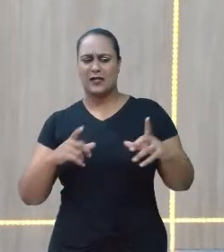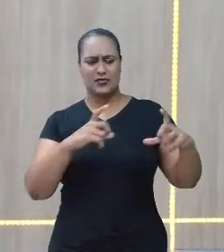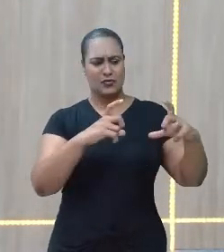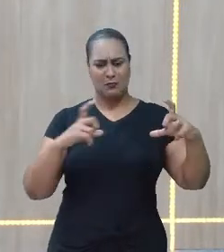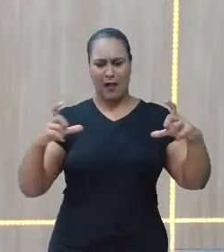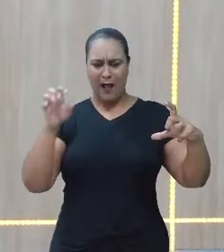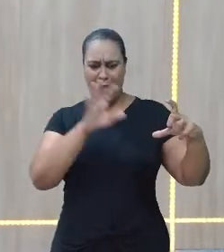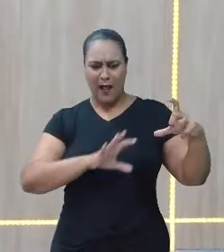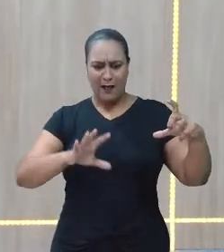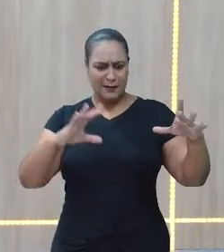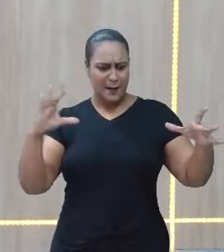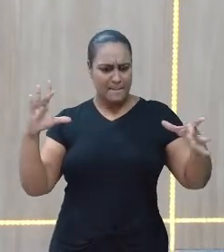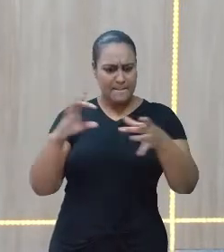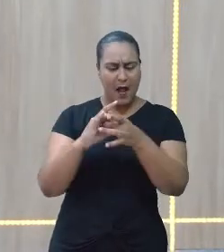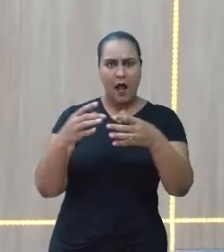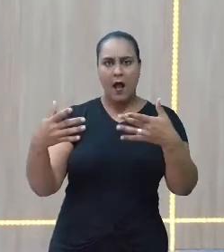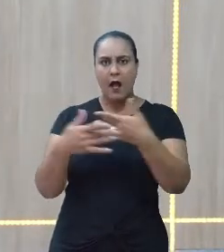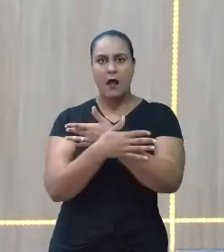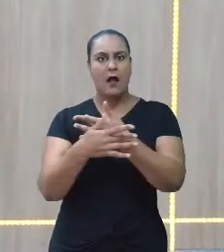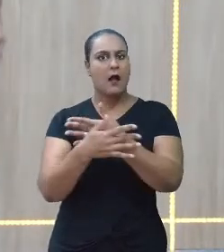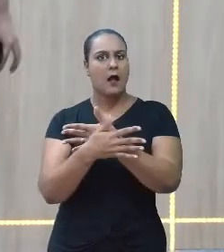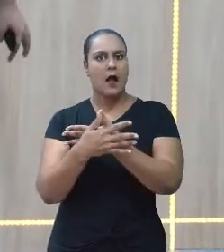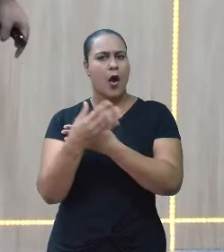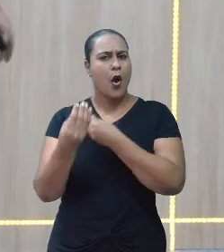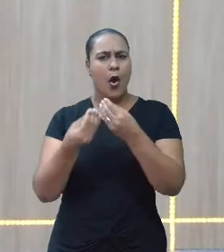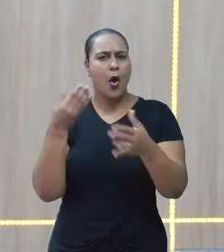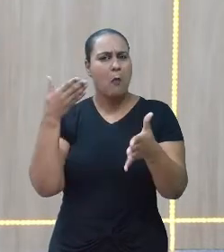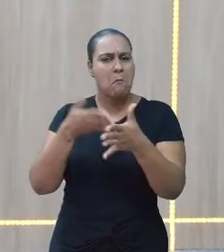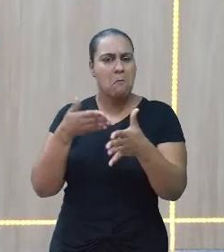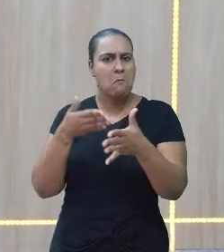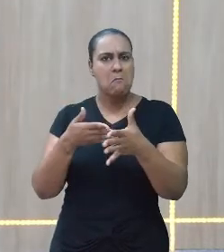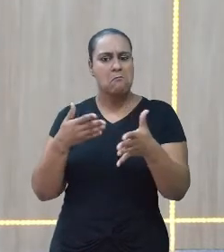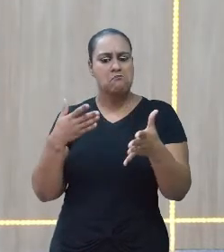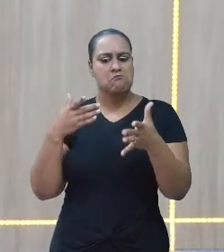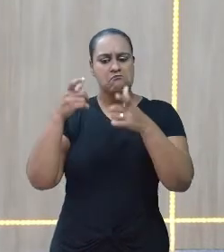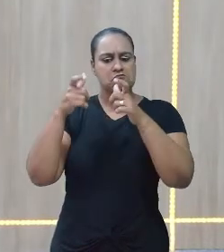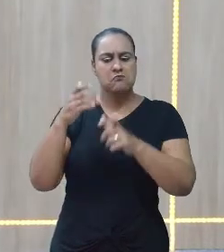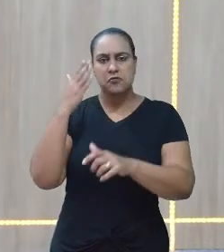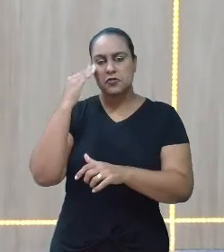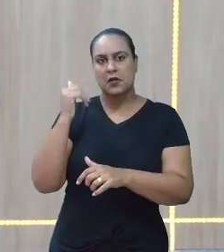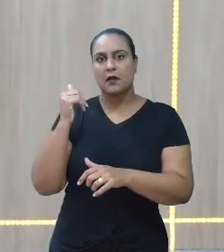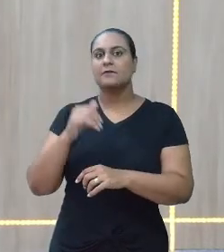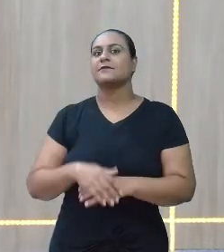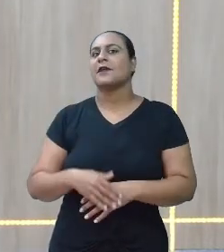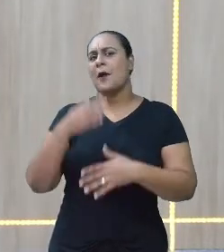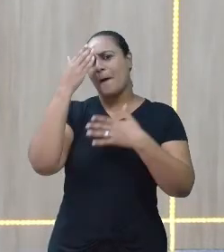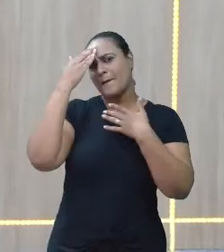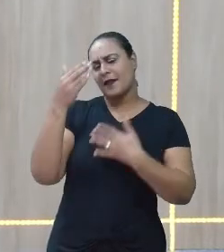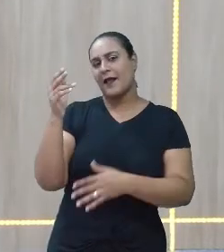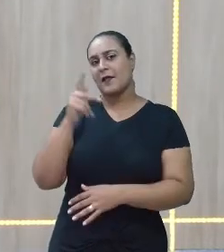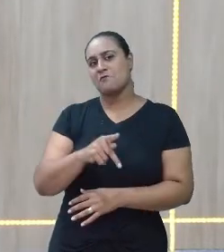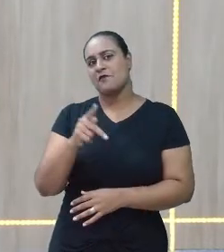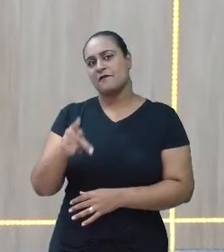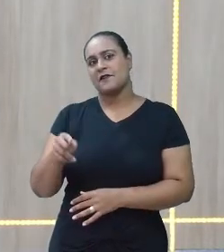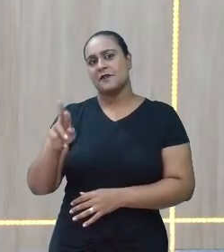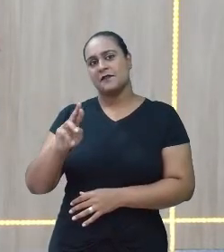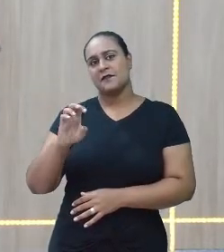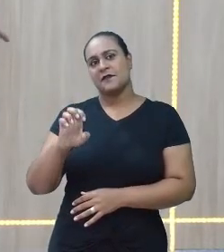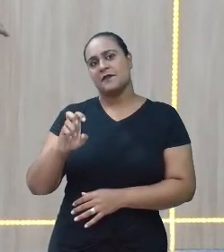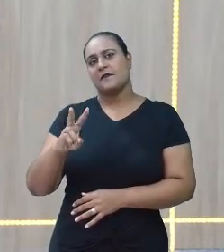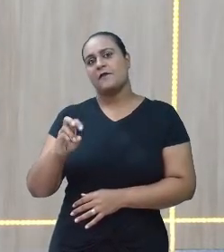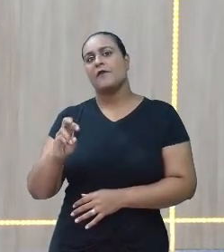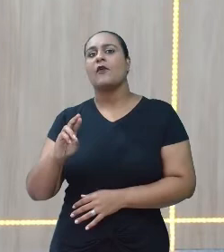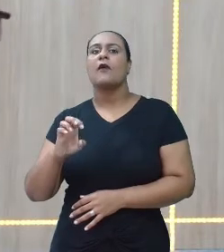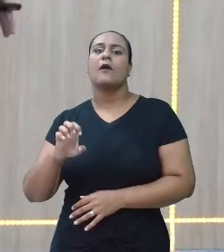de integração entre as cidades. Agradecendo o nosso queridíssimo professor Revoredo. Professora Vanessa, o que a senhora